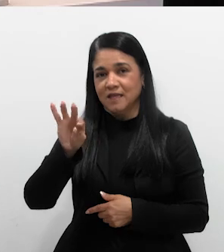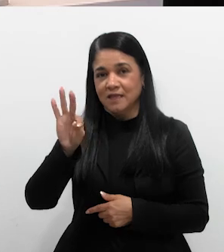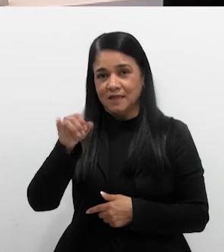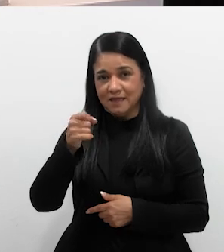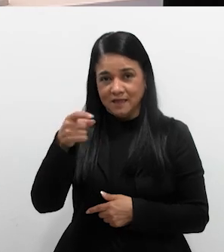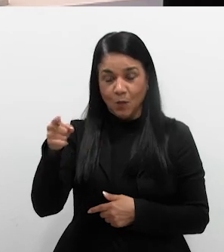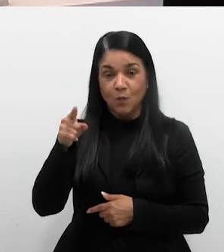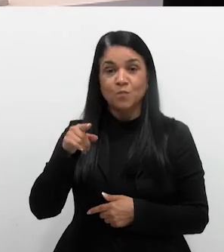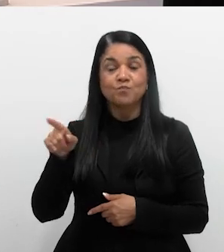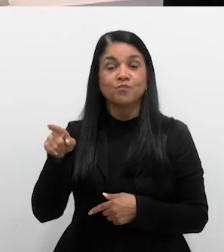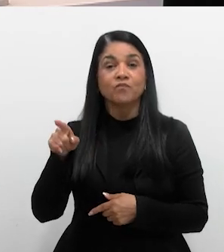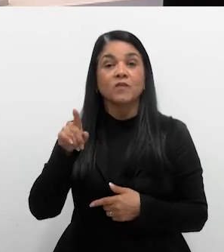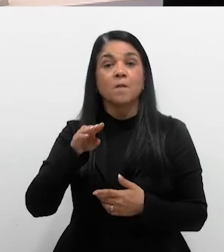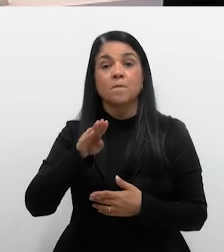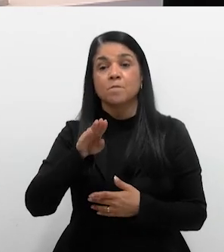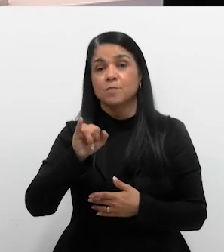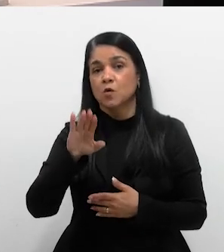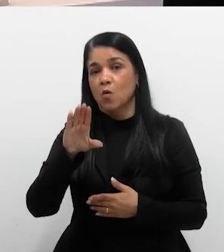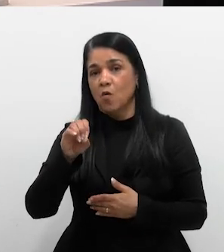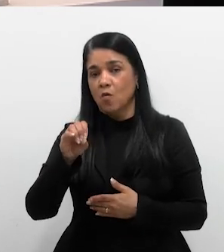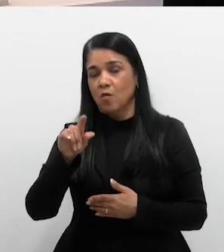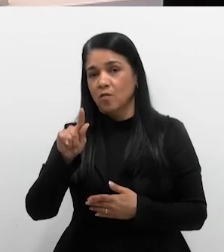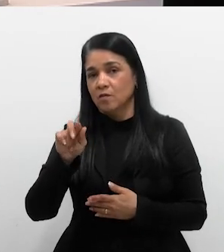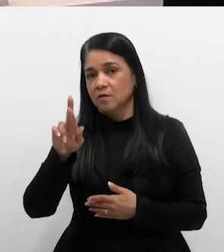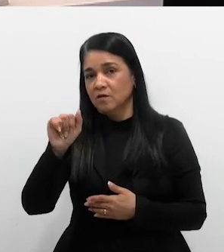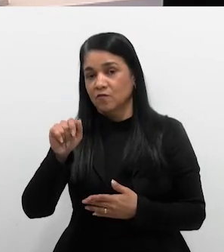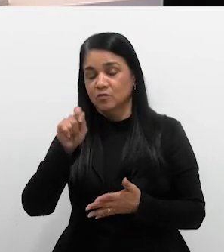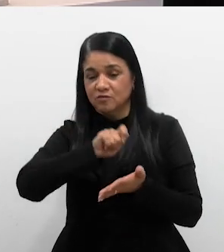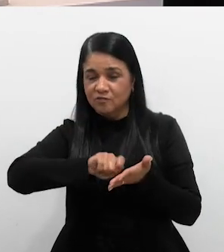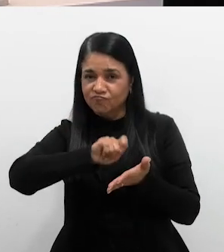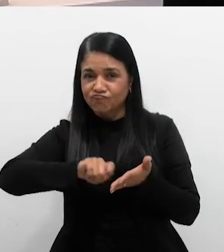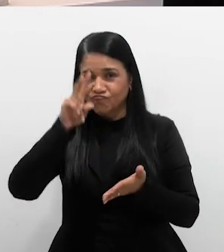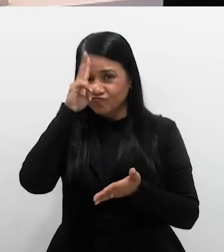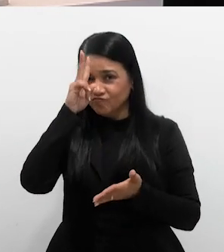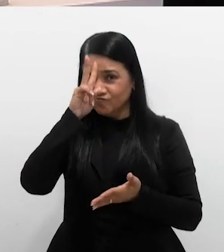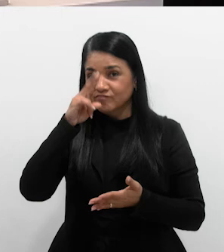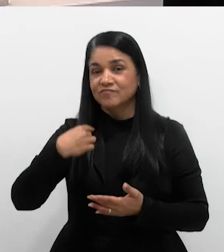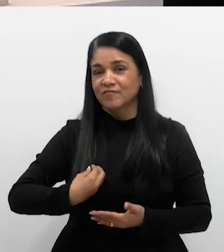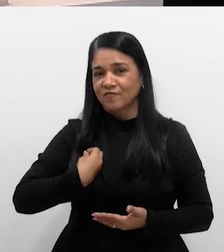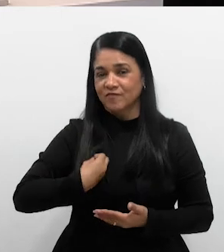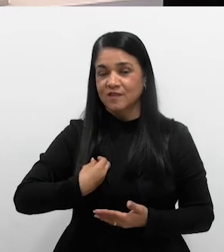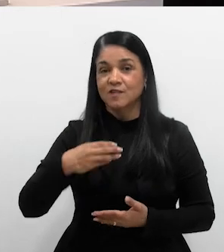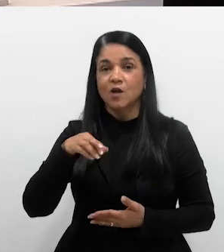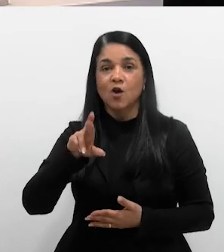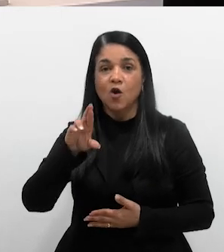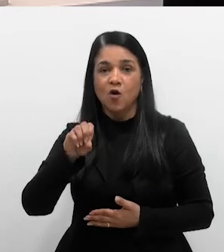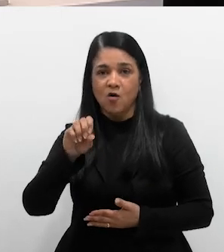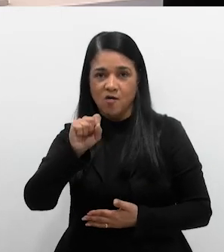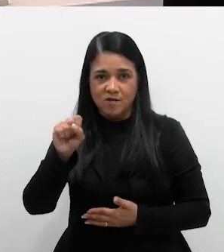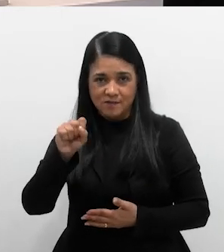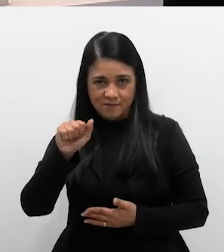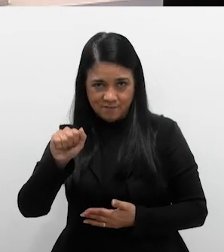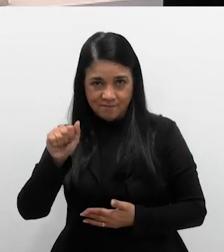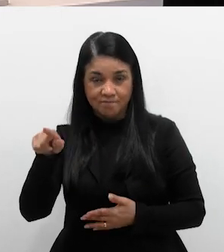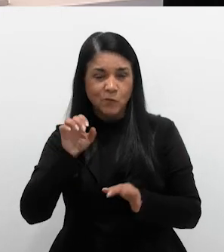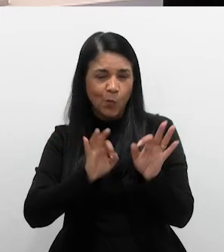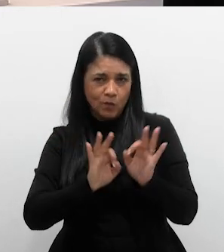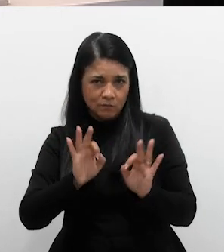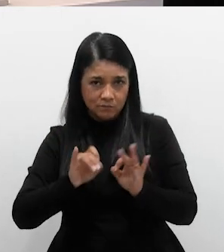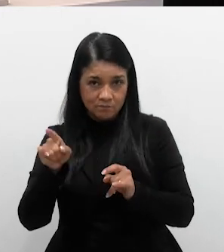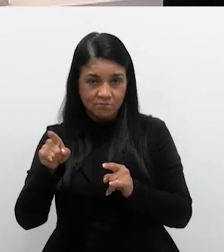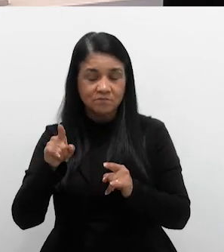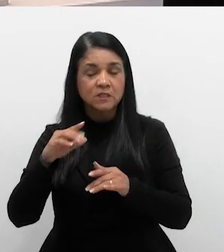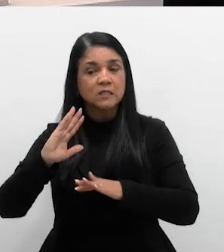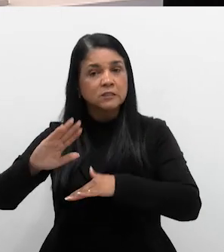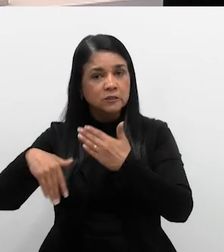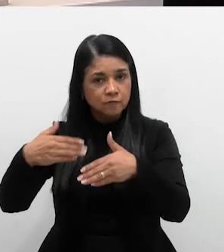Leitão, biógrafo da Rosa, né? Que deu uma contribuição fundamental para esse processo, né? Que organizou o trabalho da Rosa, e é